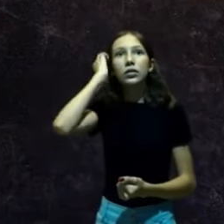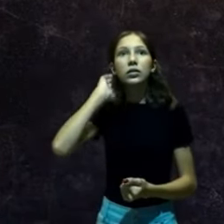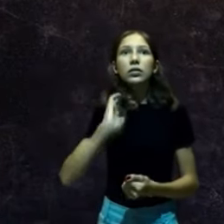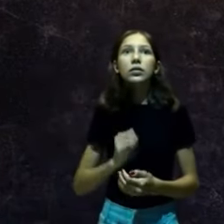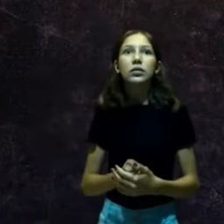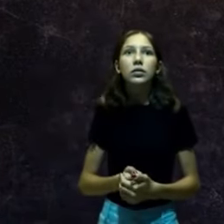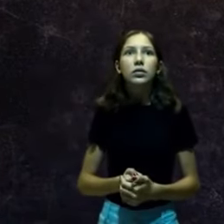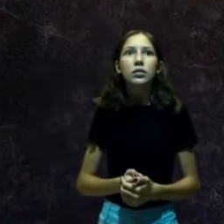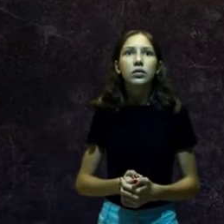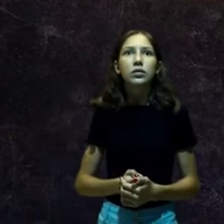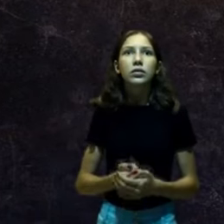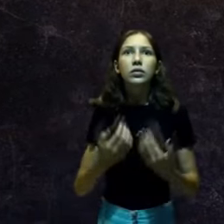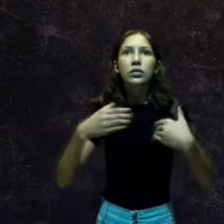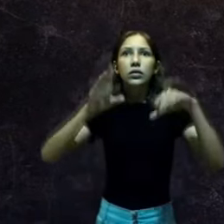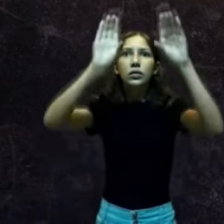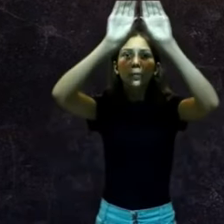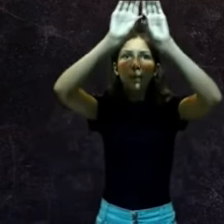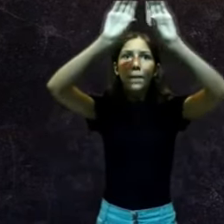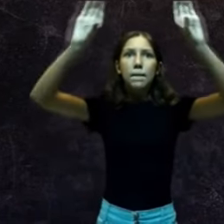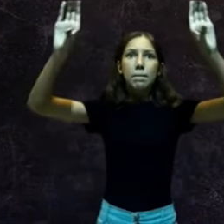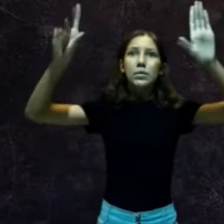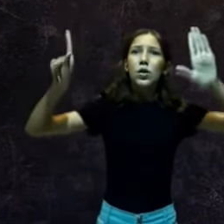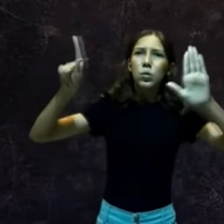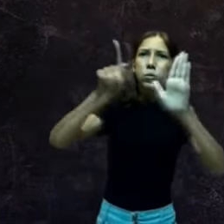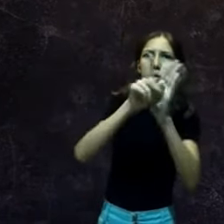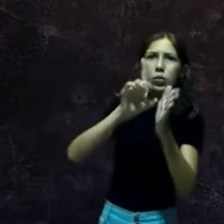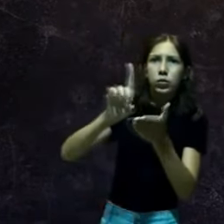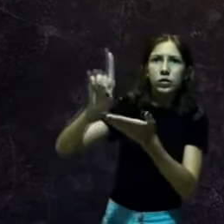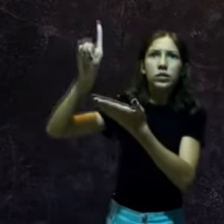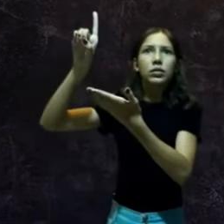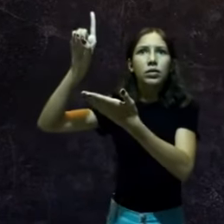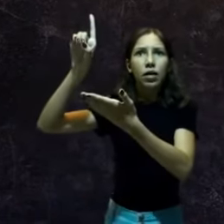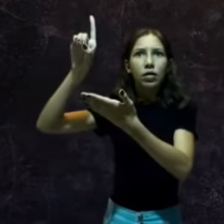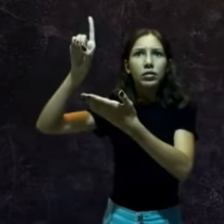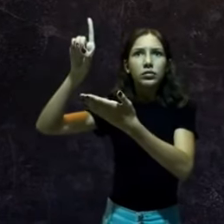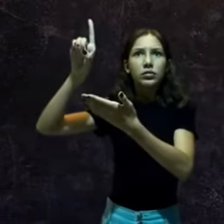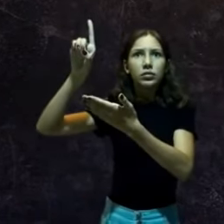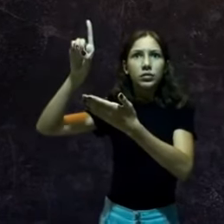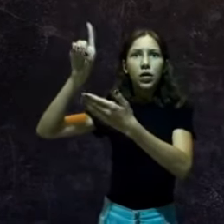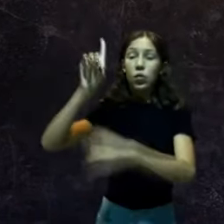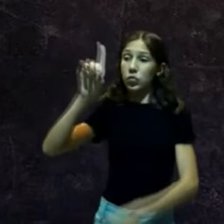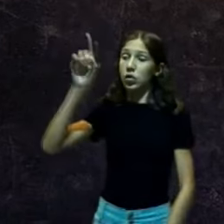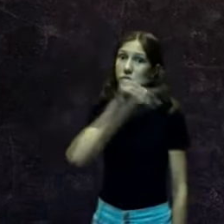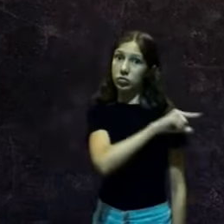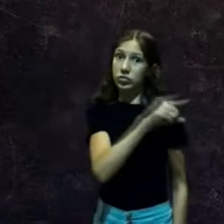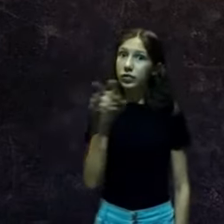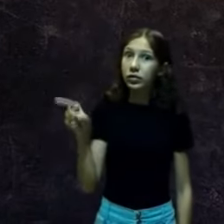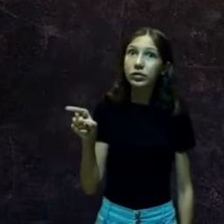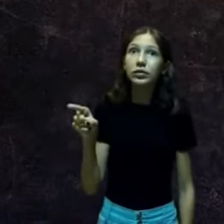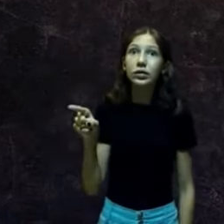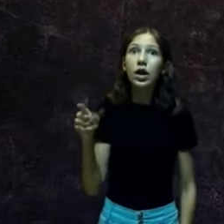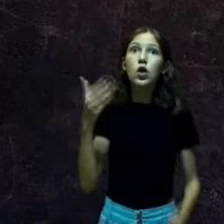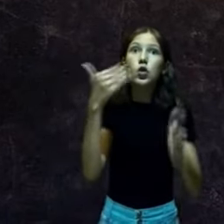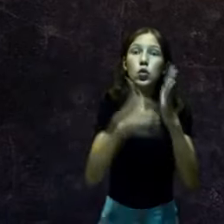Eis que os céus e os céus dos céus são do Senhor, o Deus de vocês, e a Ele